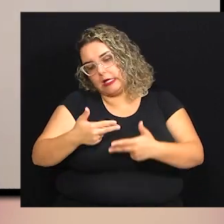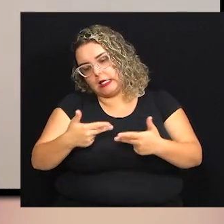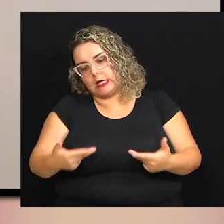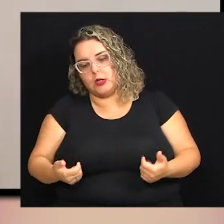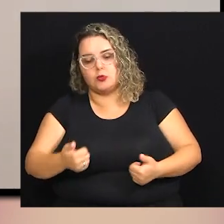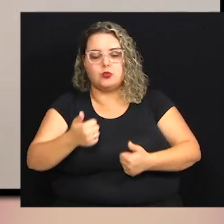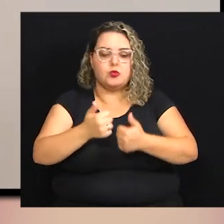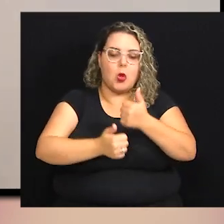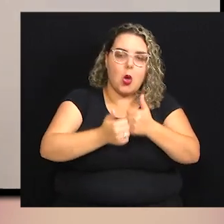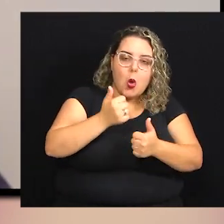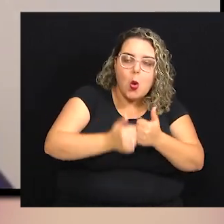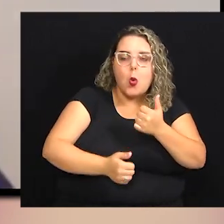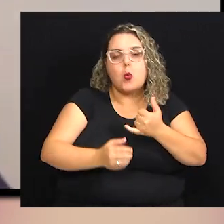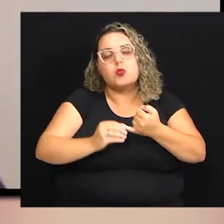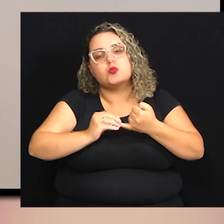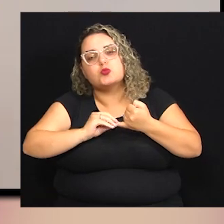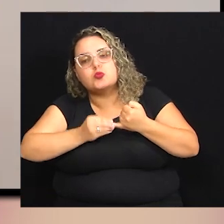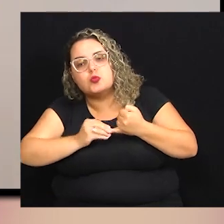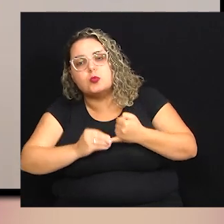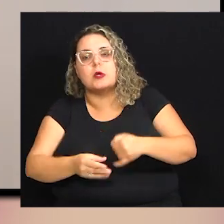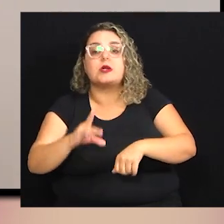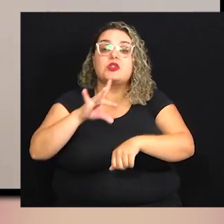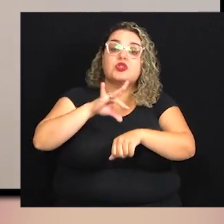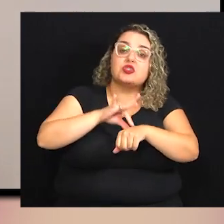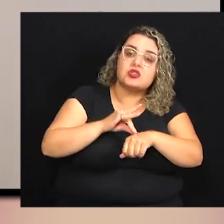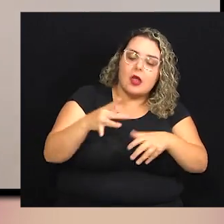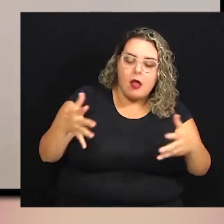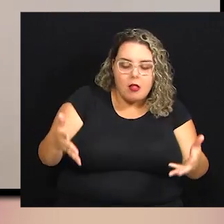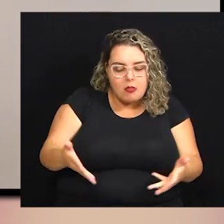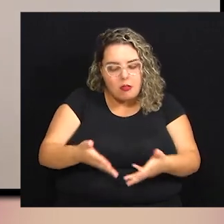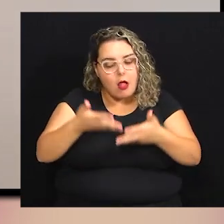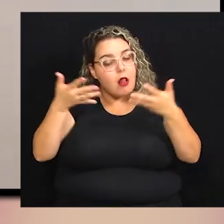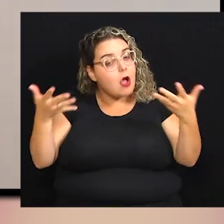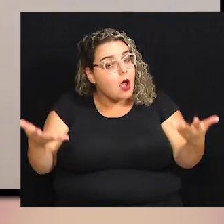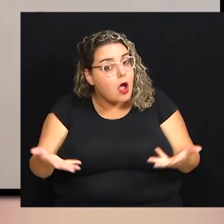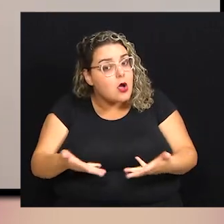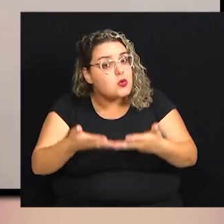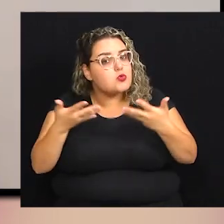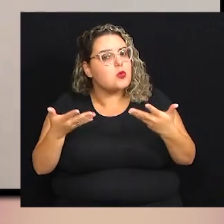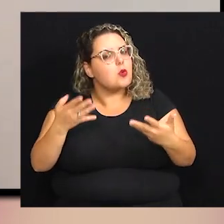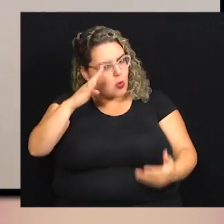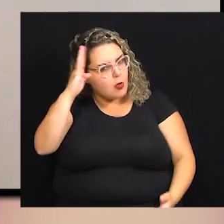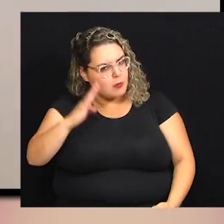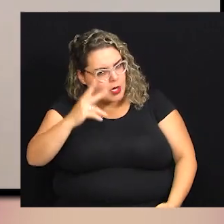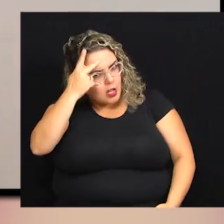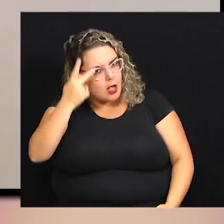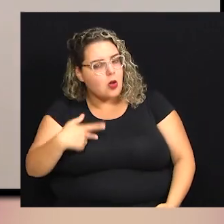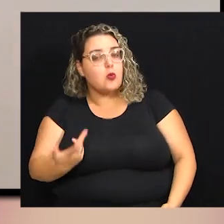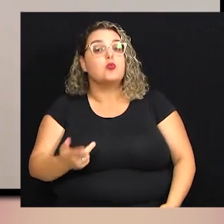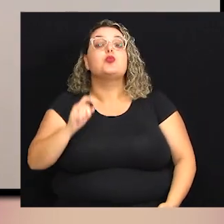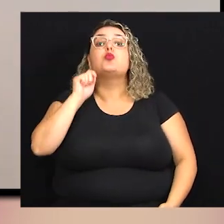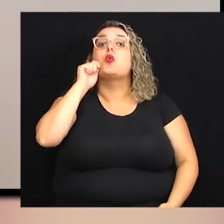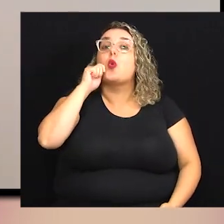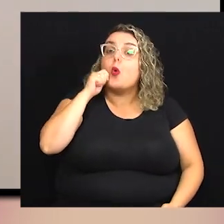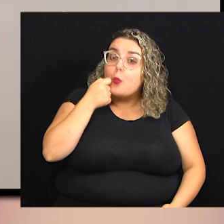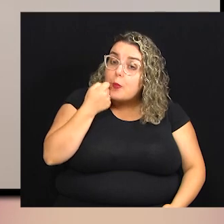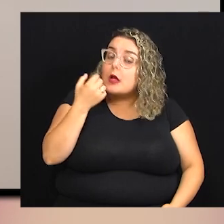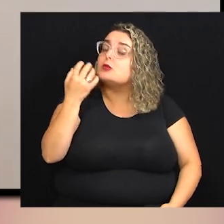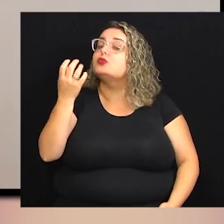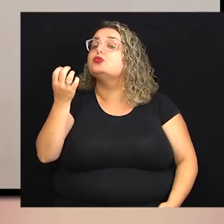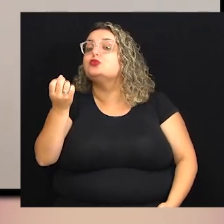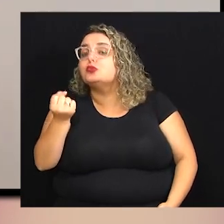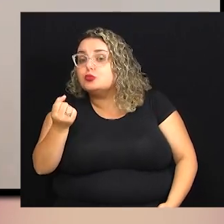Aquela coisa do arroz, do feijão, da carne, da salada, do brasileiro mesmo, do pão,